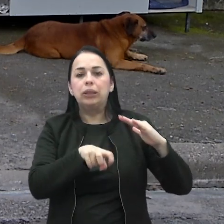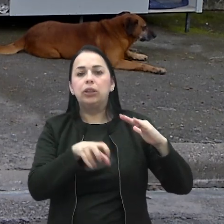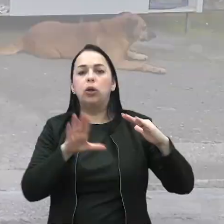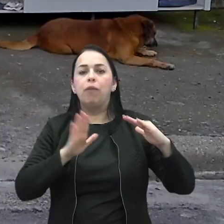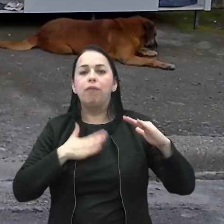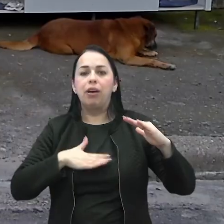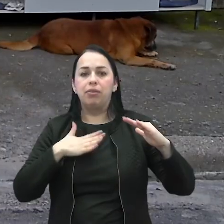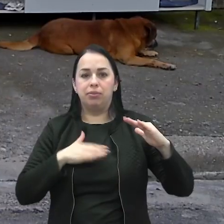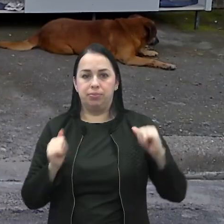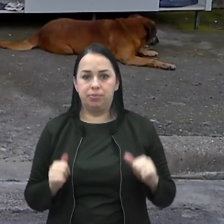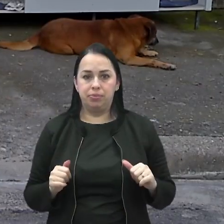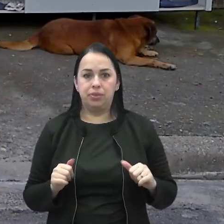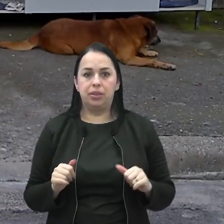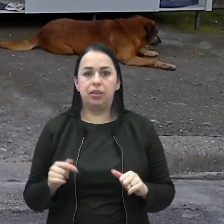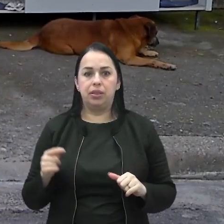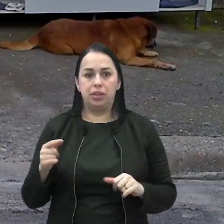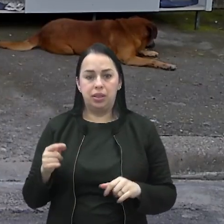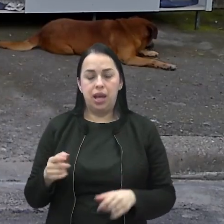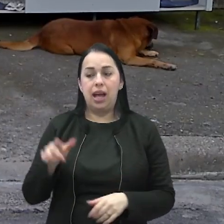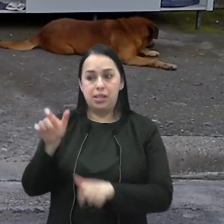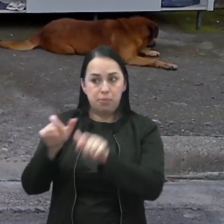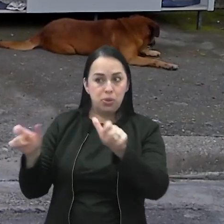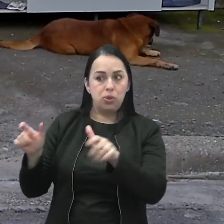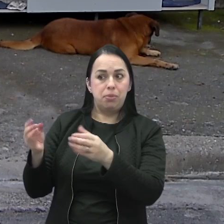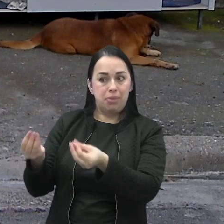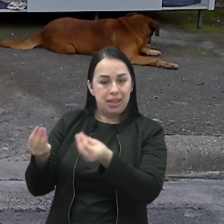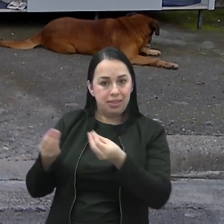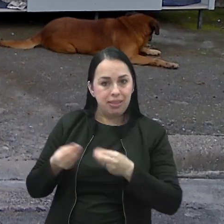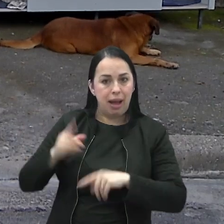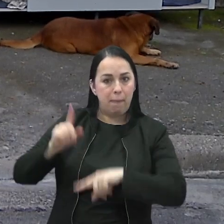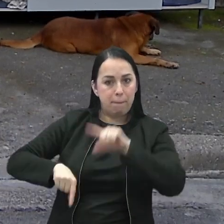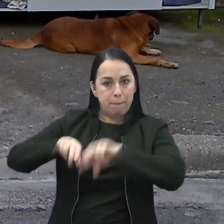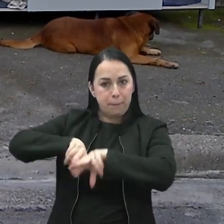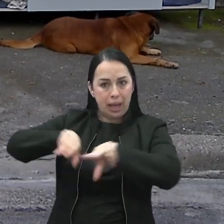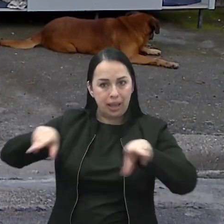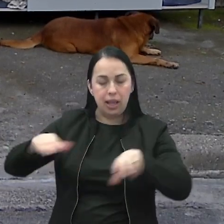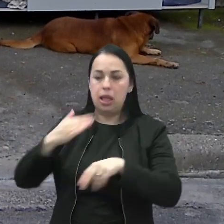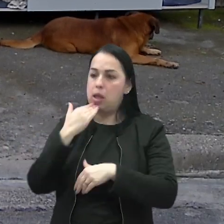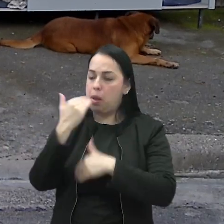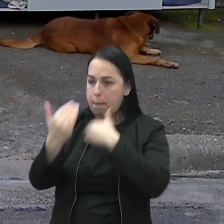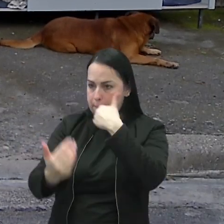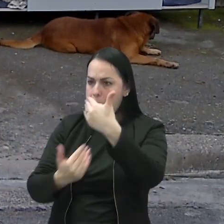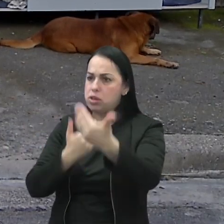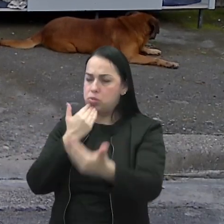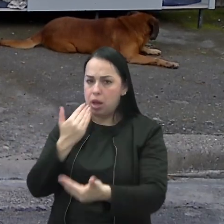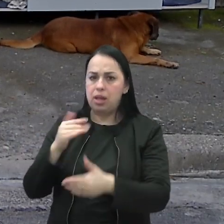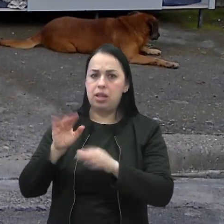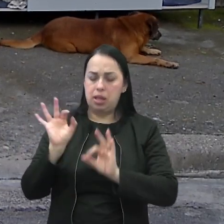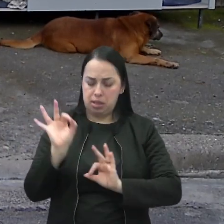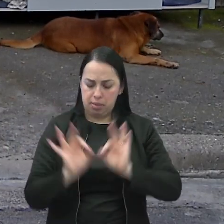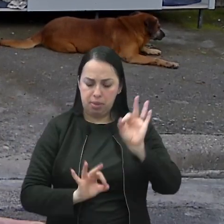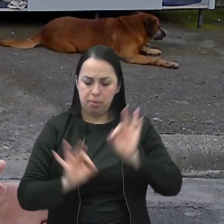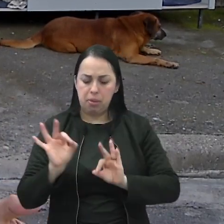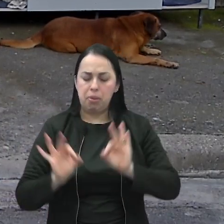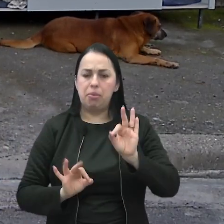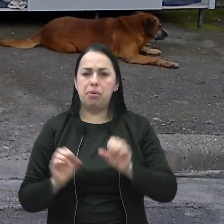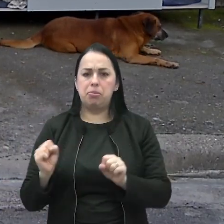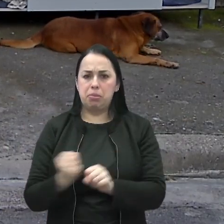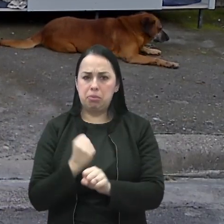animais da rua. Fabrico essas casinhas através de doações de materiais, de telhas que eu peço para os parceiros, né? A